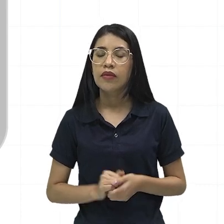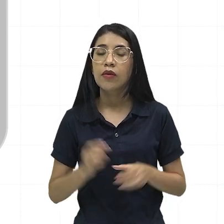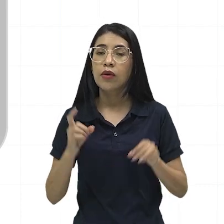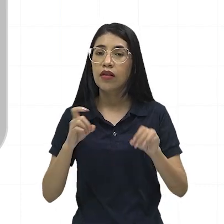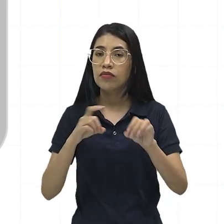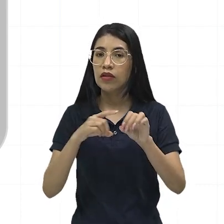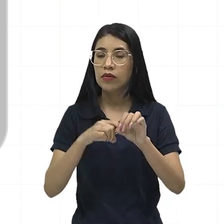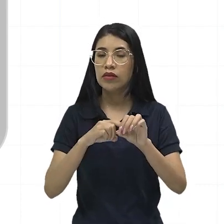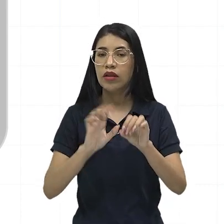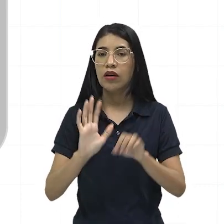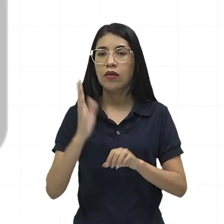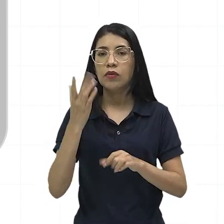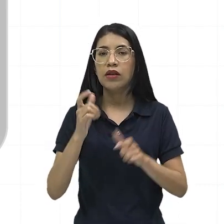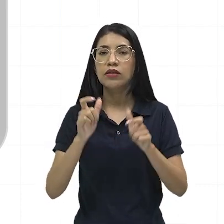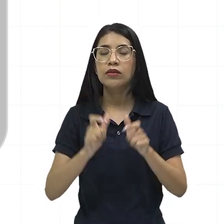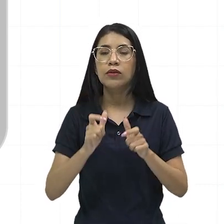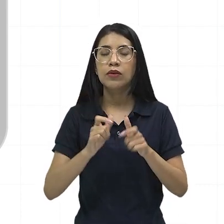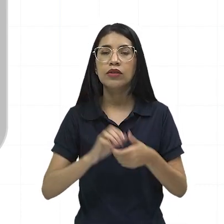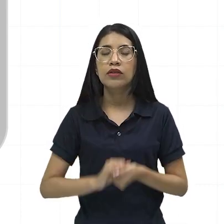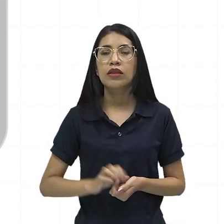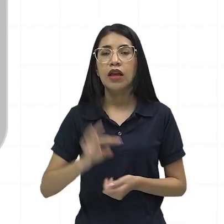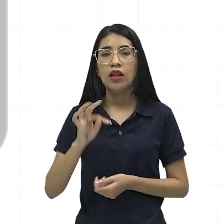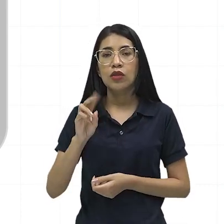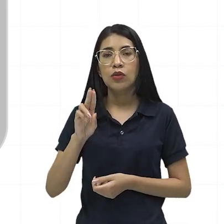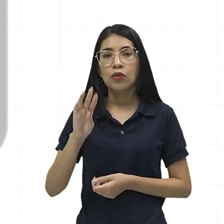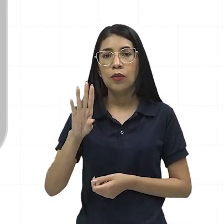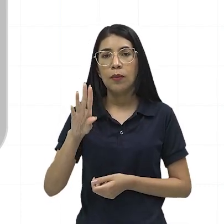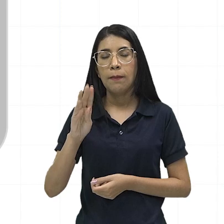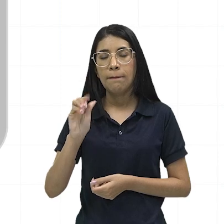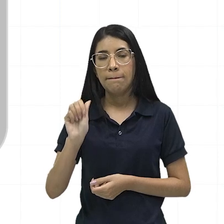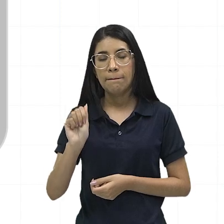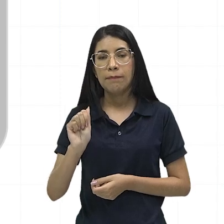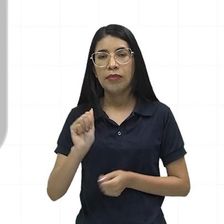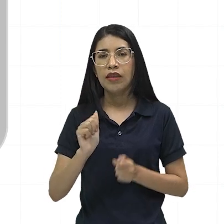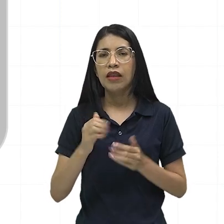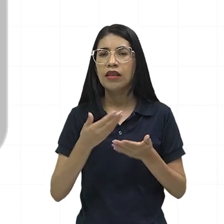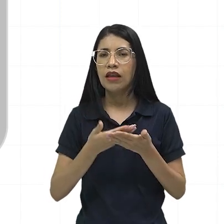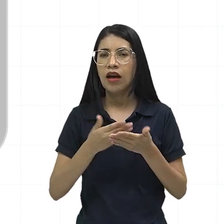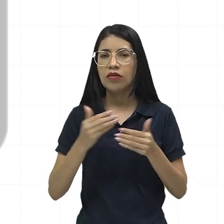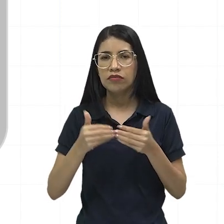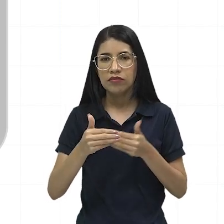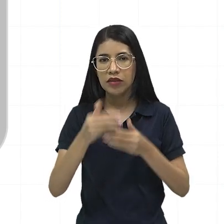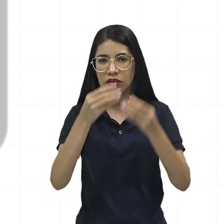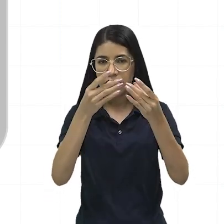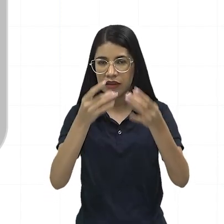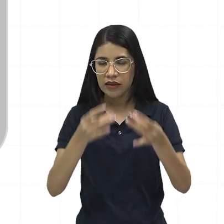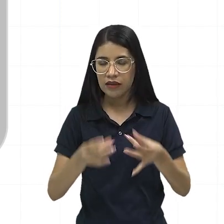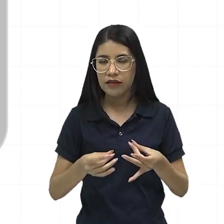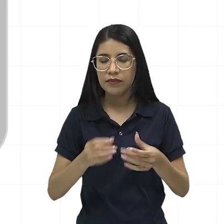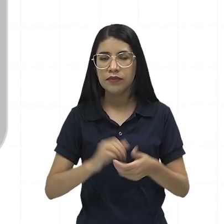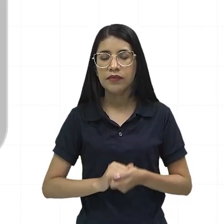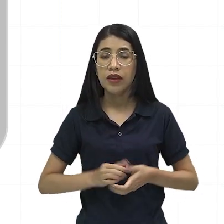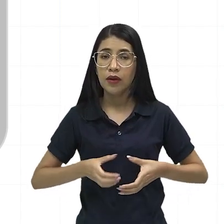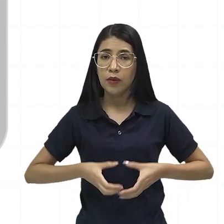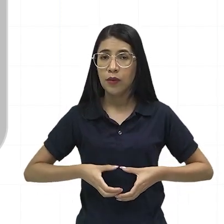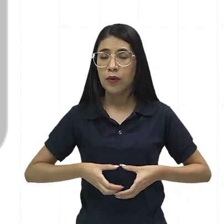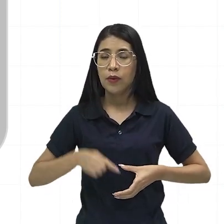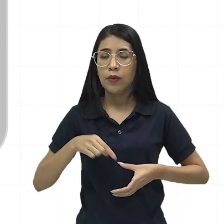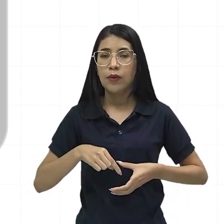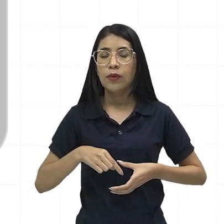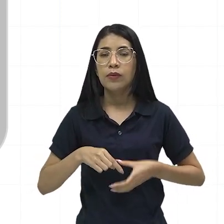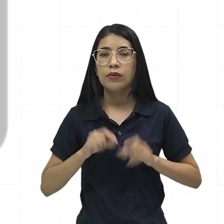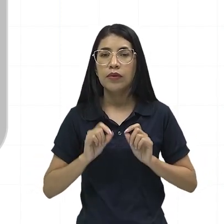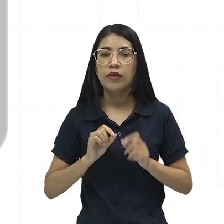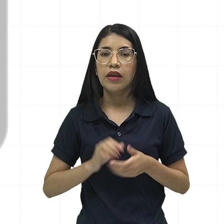fecundação ocorre nas tubas, a gente vai ver aí ao longo da nossa aula sobre isso. O útero, como a gente já falou, é